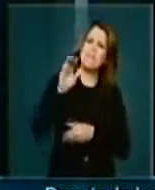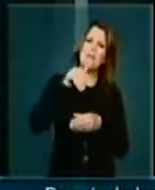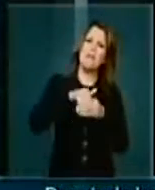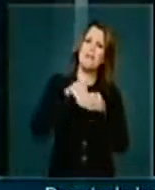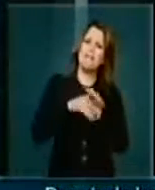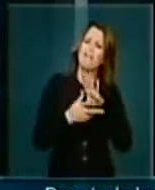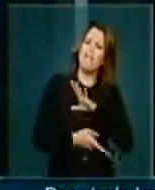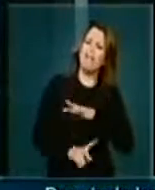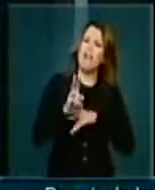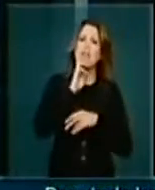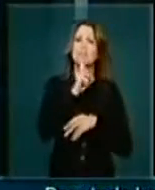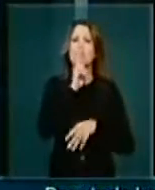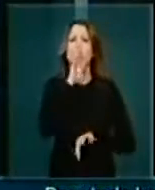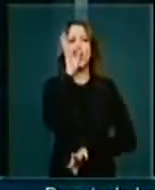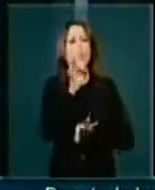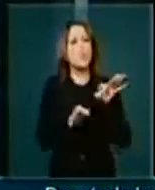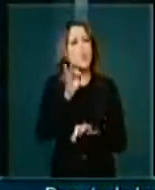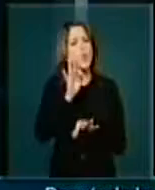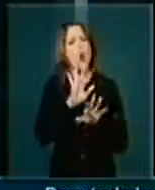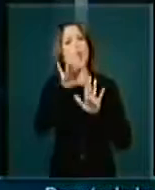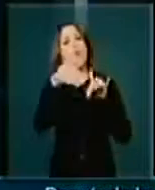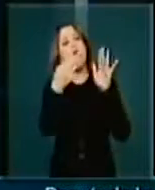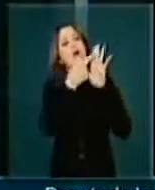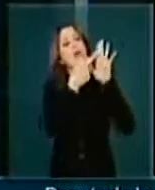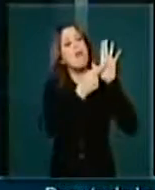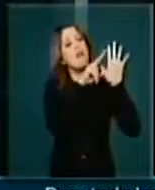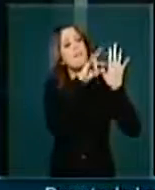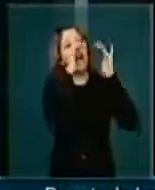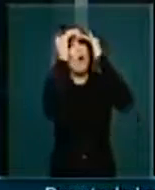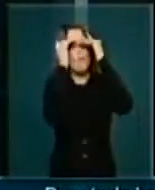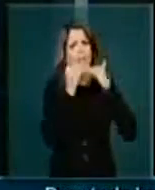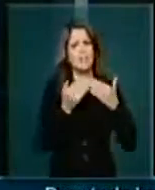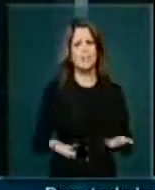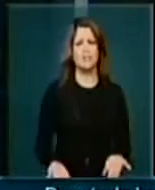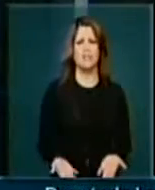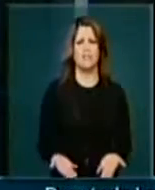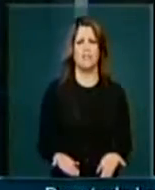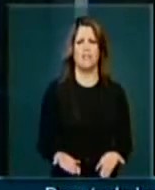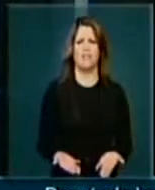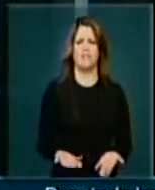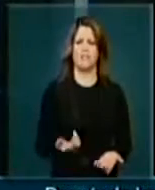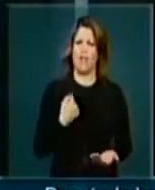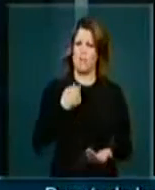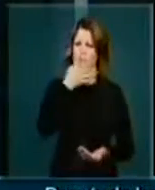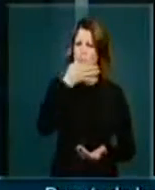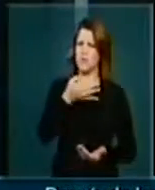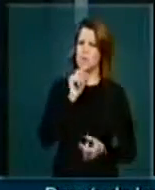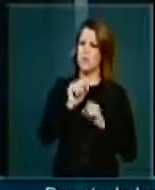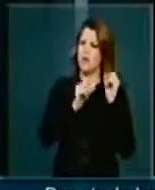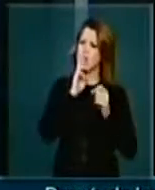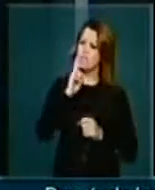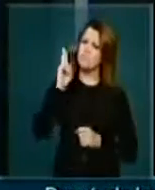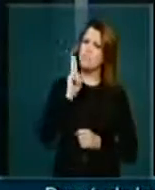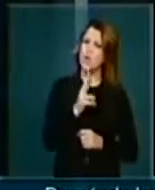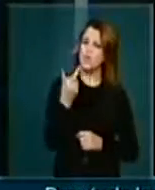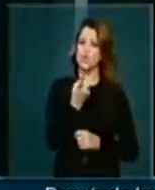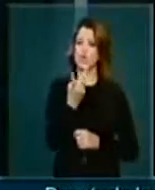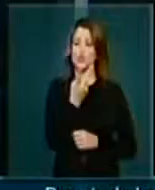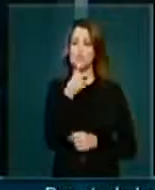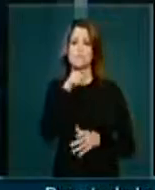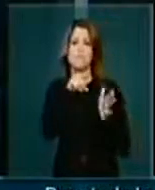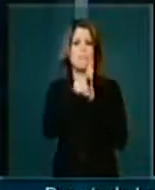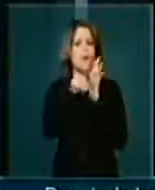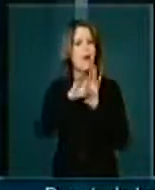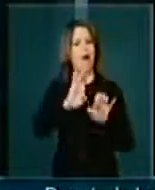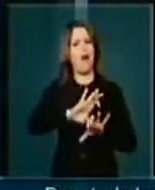eleição e a cada julgamento quais as normas que iremos nos submeter? Para mim, a resposta a ambas as